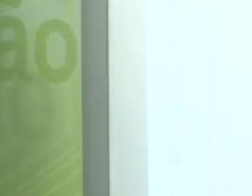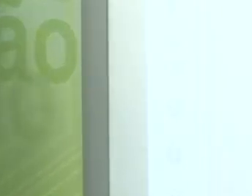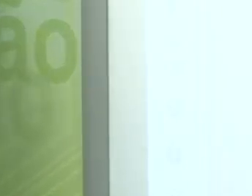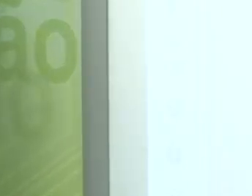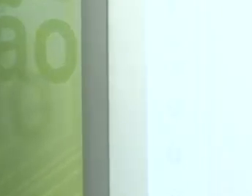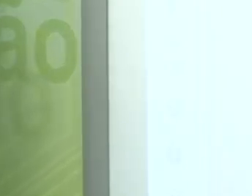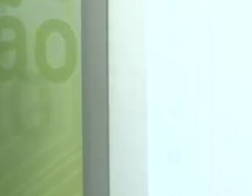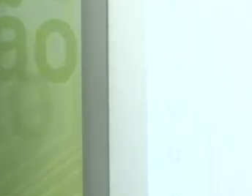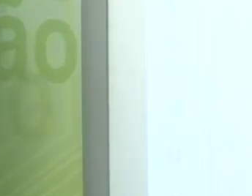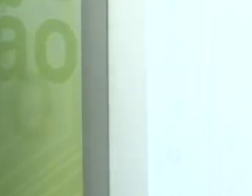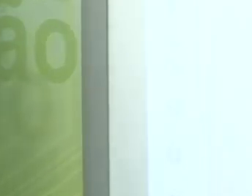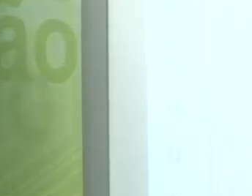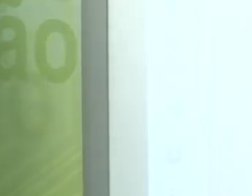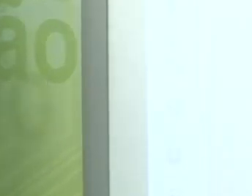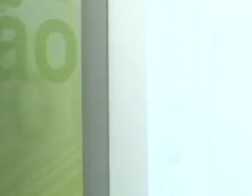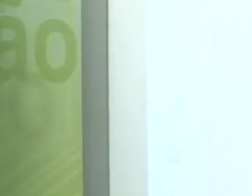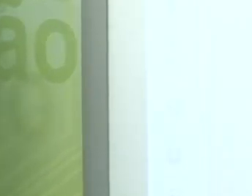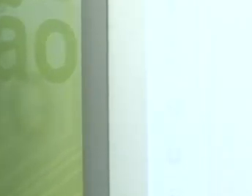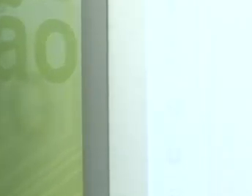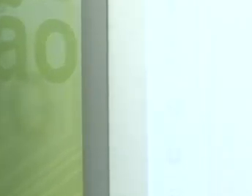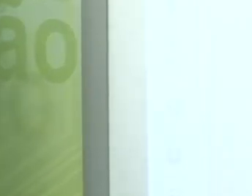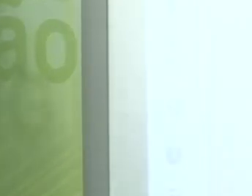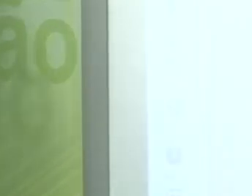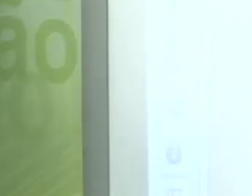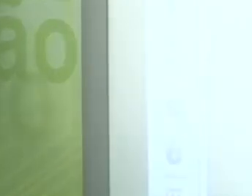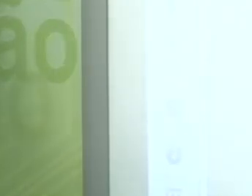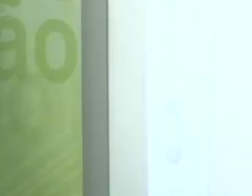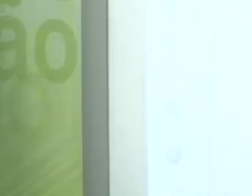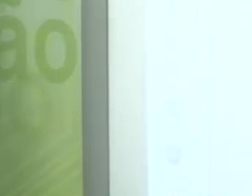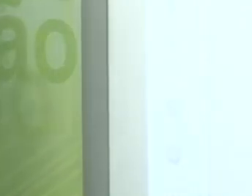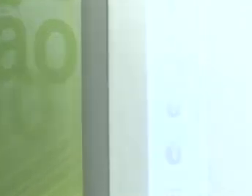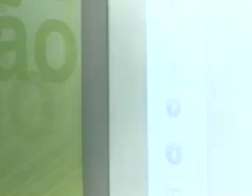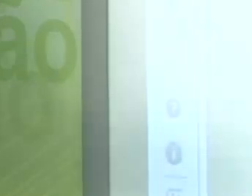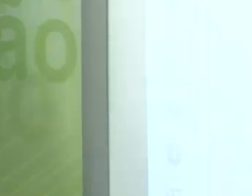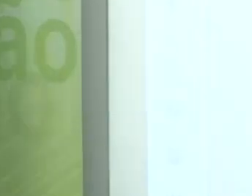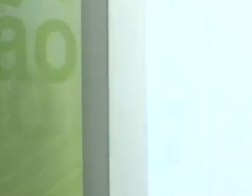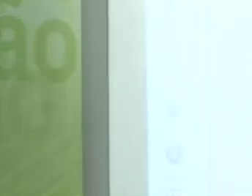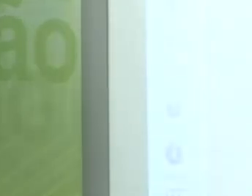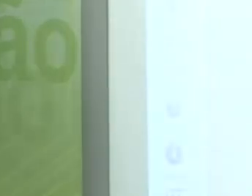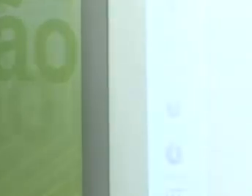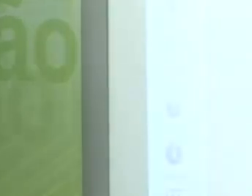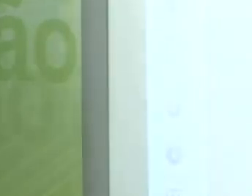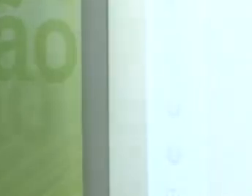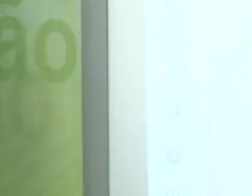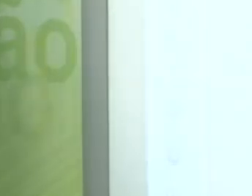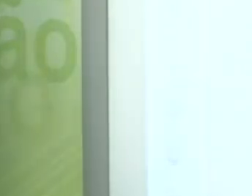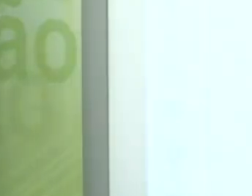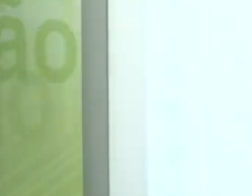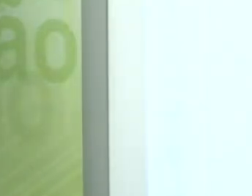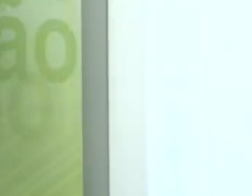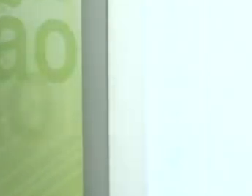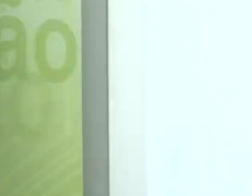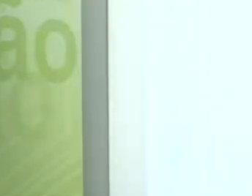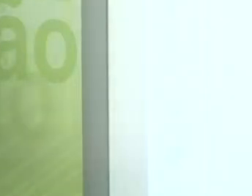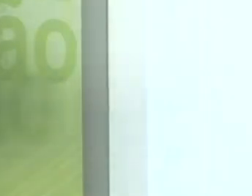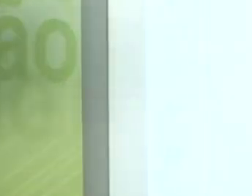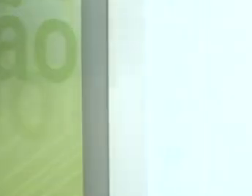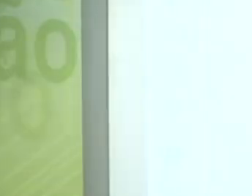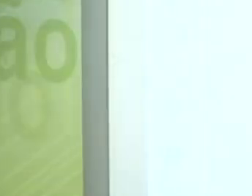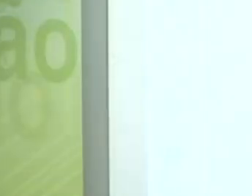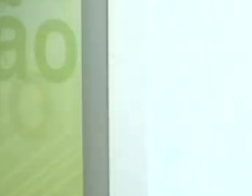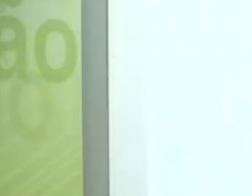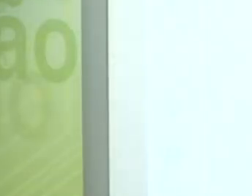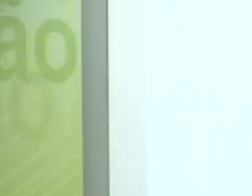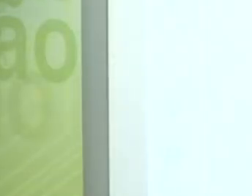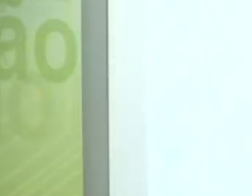né? Não é fácil, mas como as benesses são maravilhosas. A atividade, gente, foi bem simples.